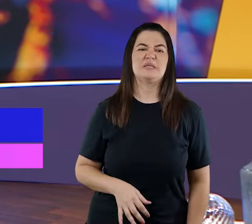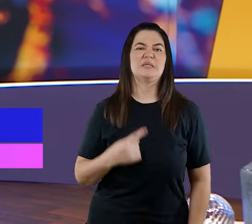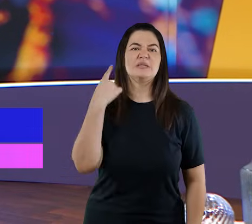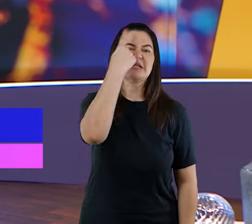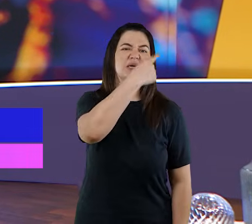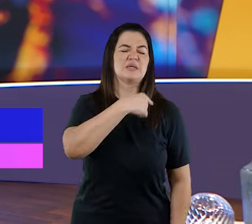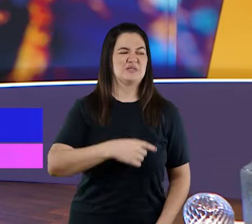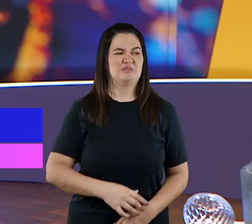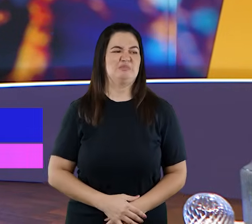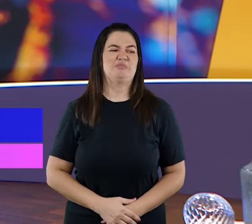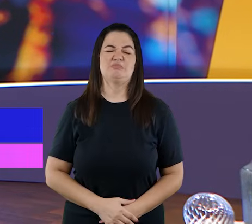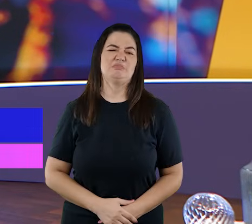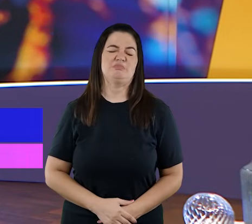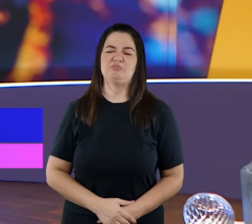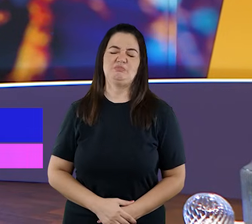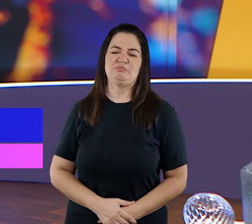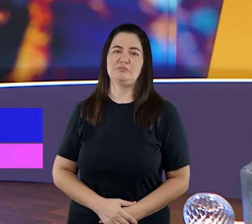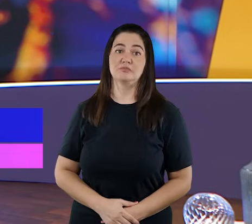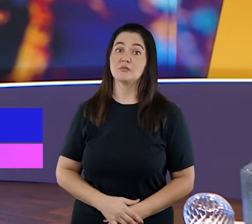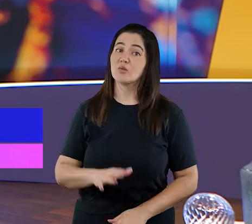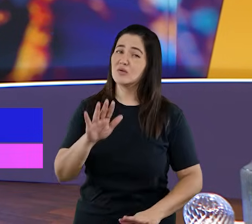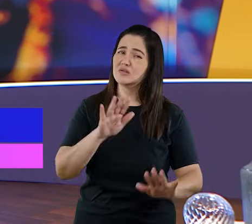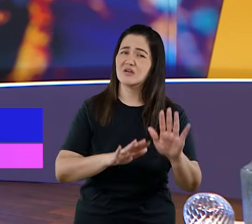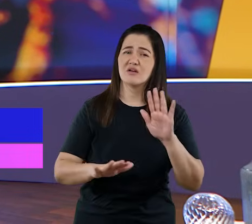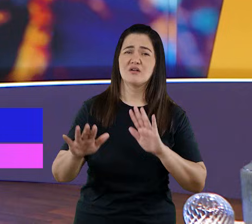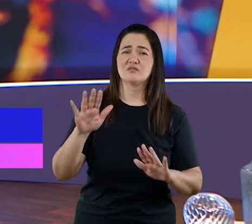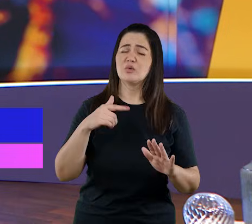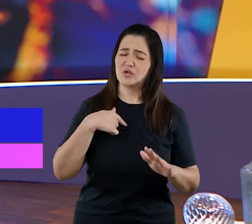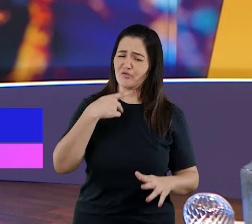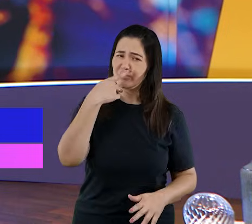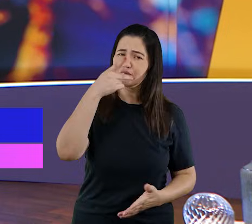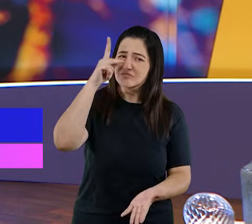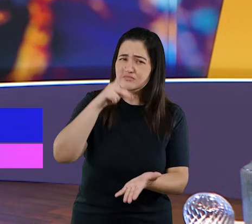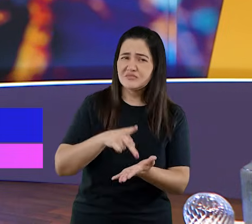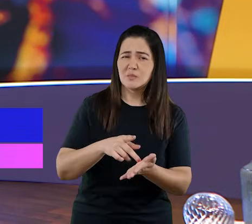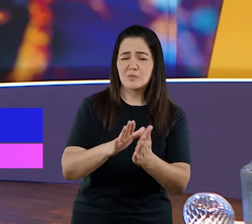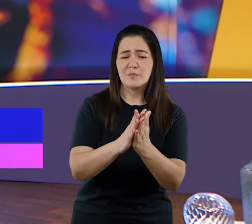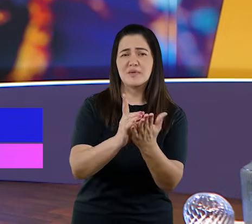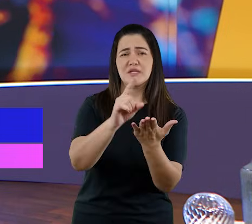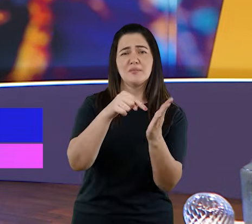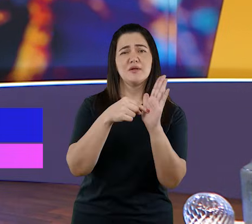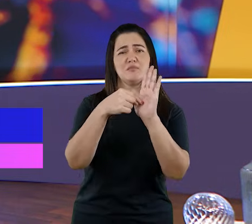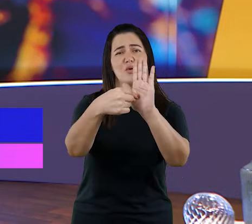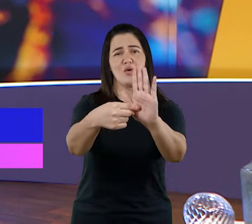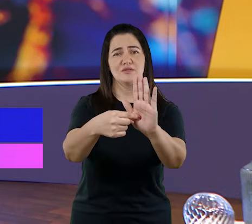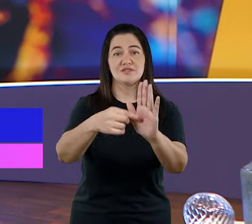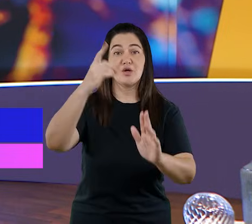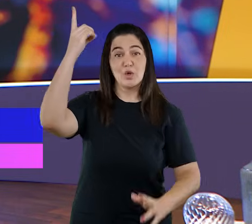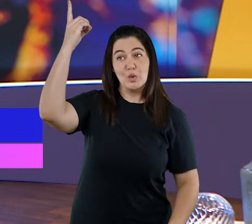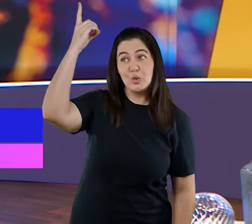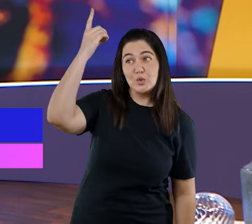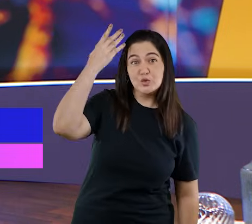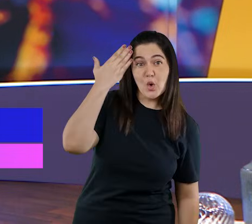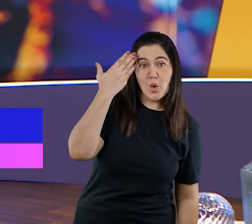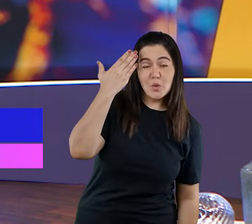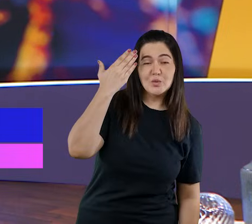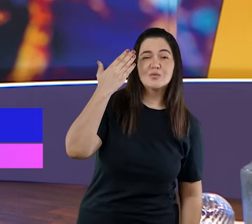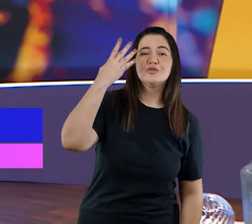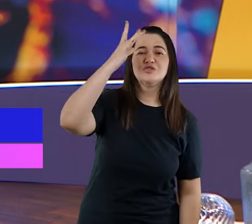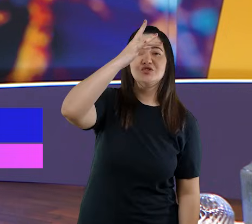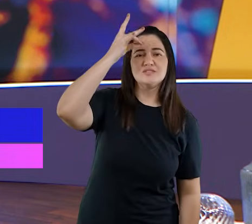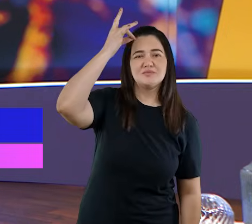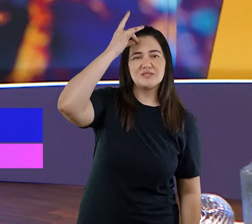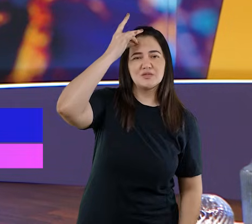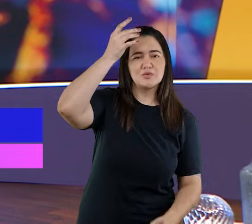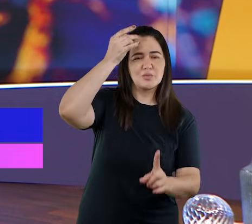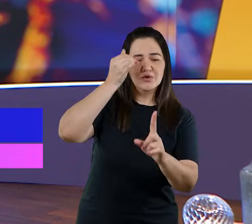sobre o papel do profeta. Eu estou lhe falando exatamente aquilo que a Bíblia nos apresenta. O dom de profecia guiará